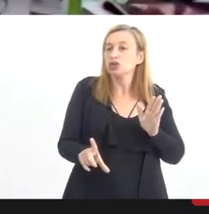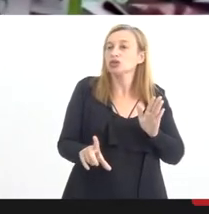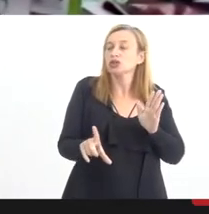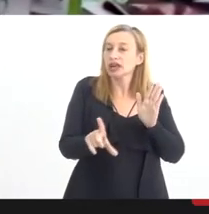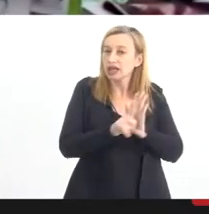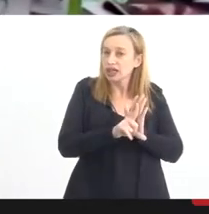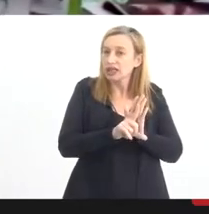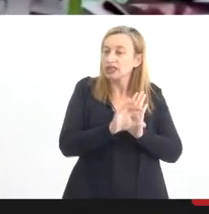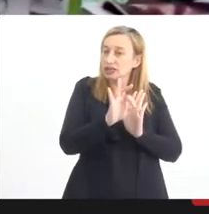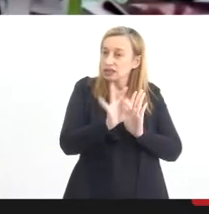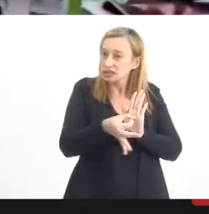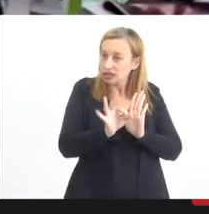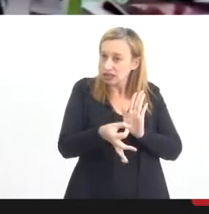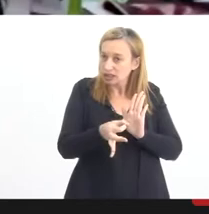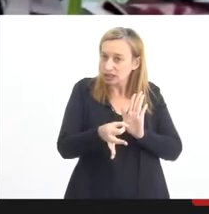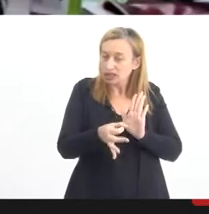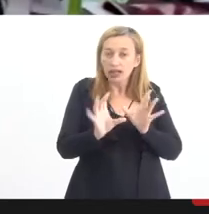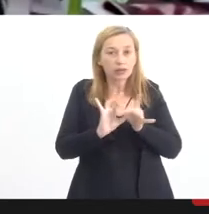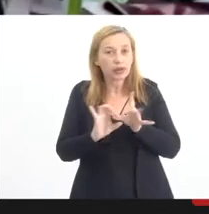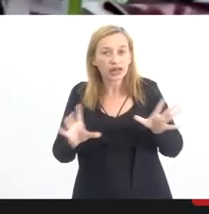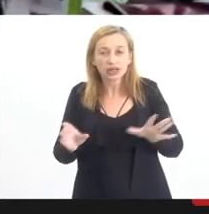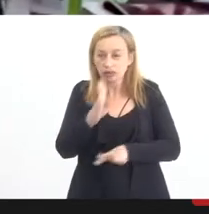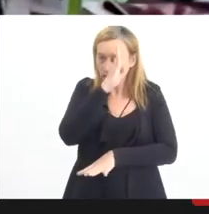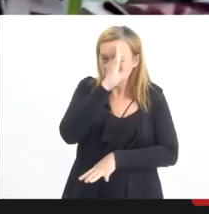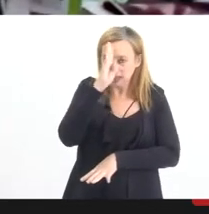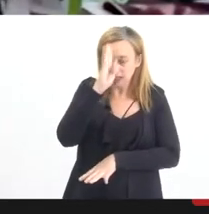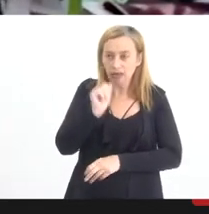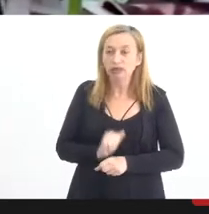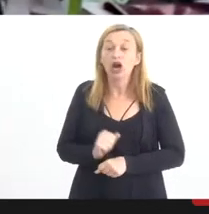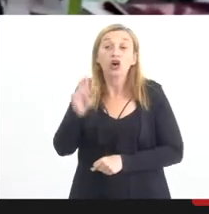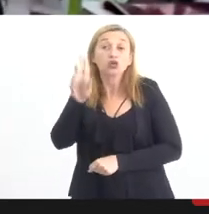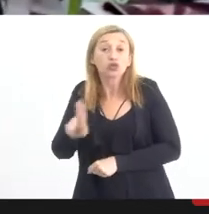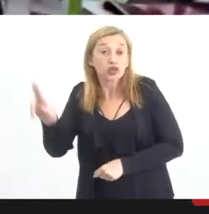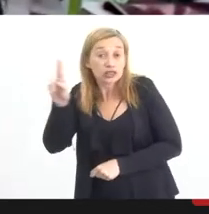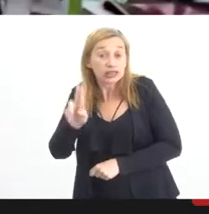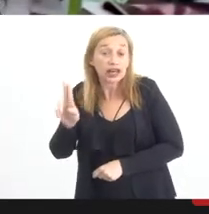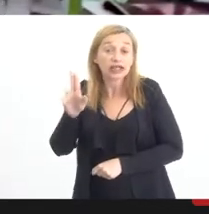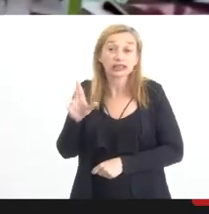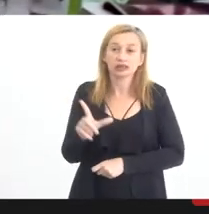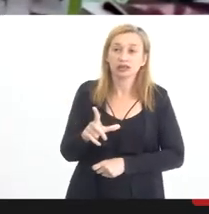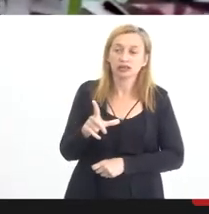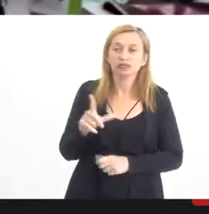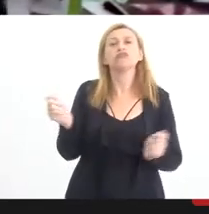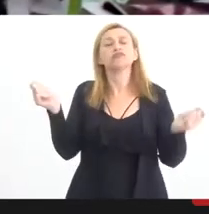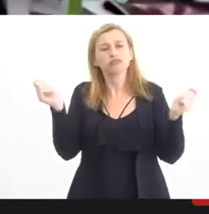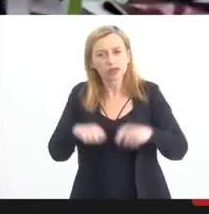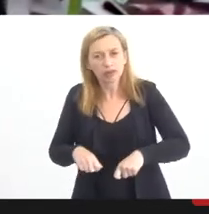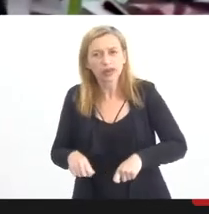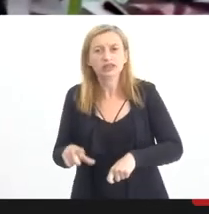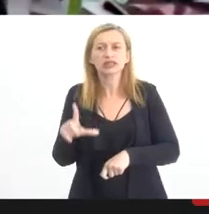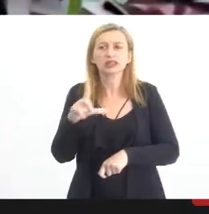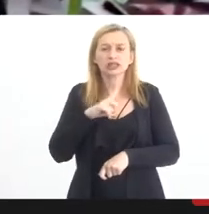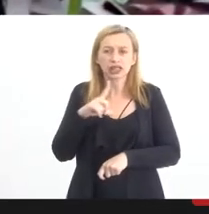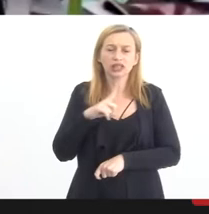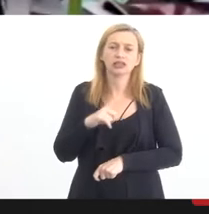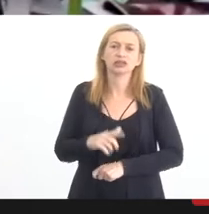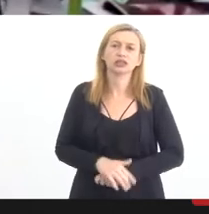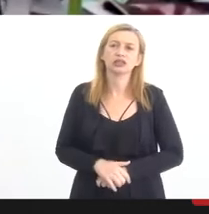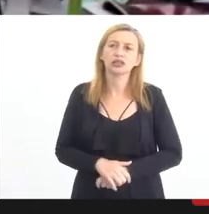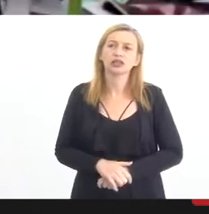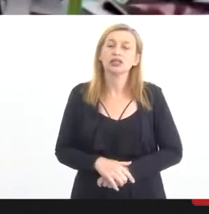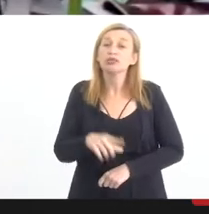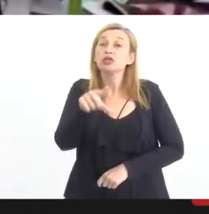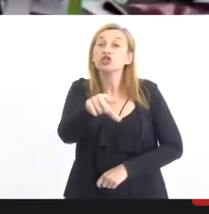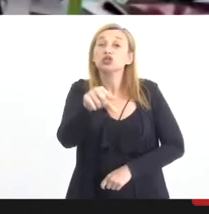dizem respeito à sua autonomia acadêmica. As universidades, elas têm capacidade e competência para